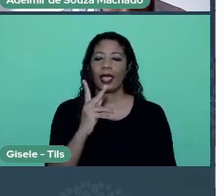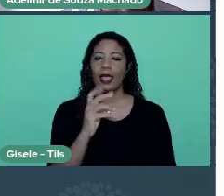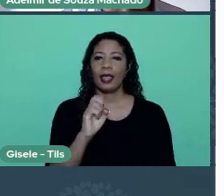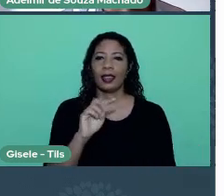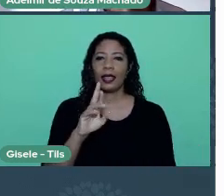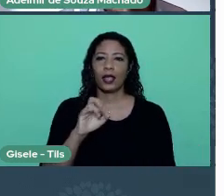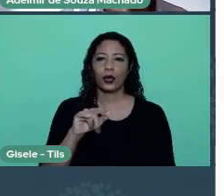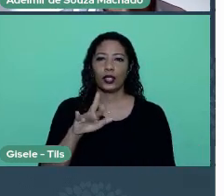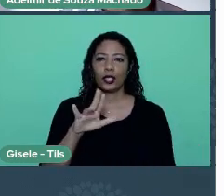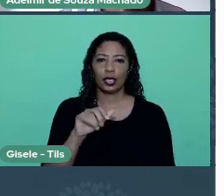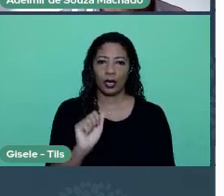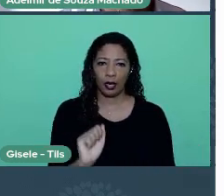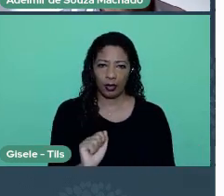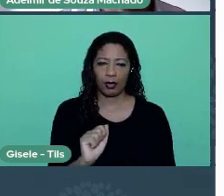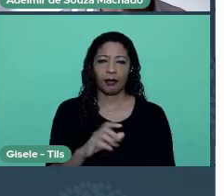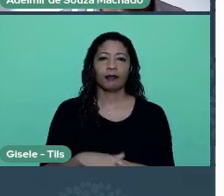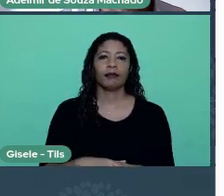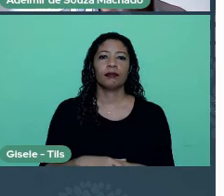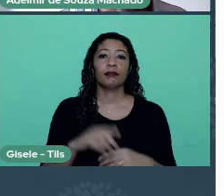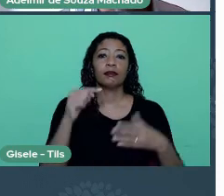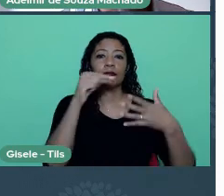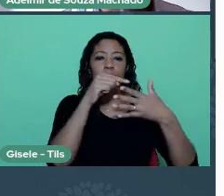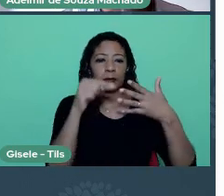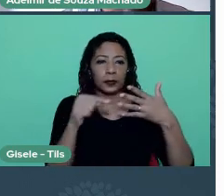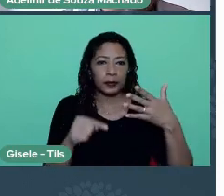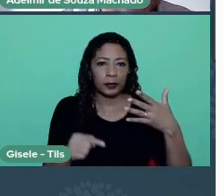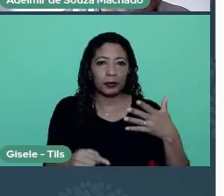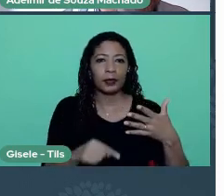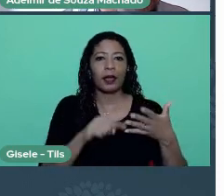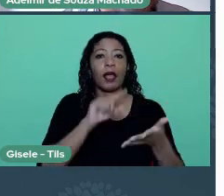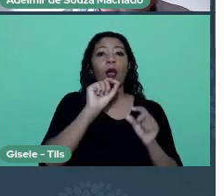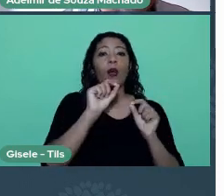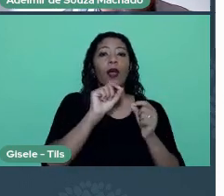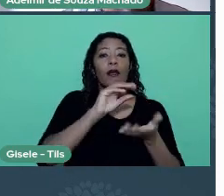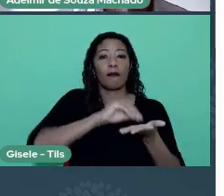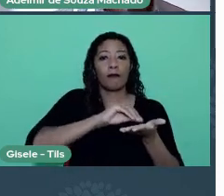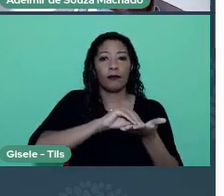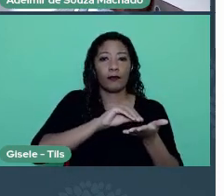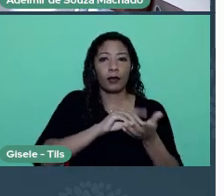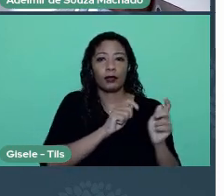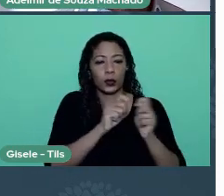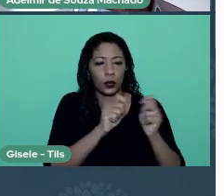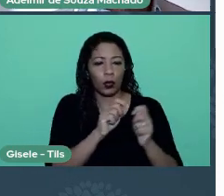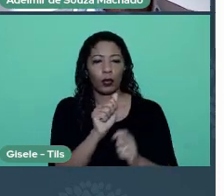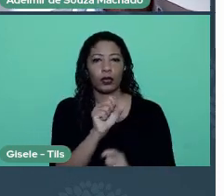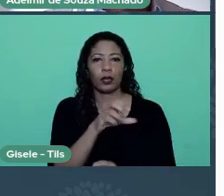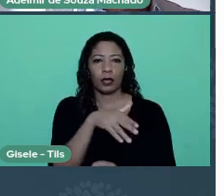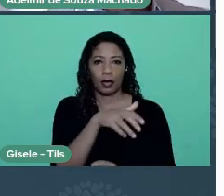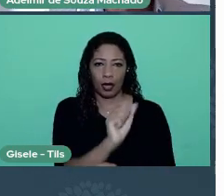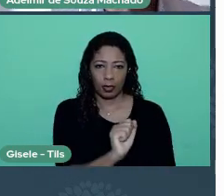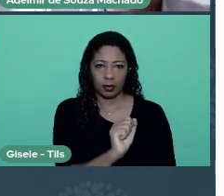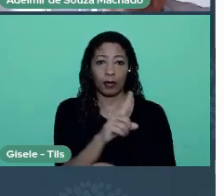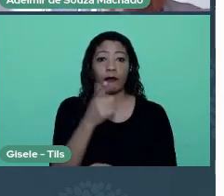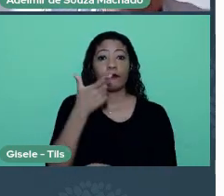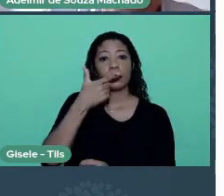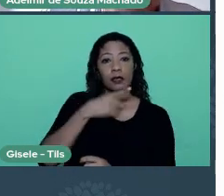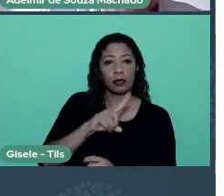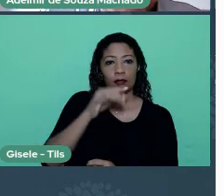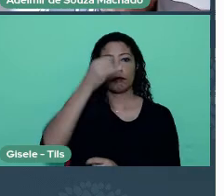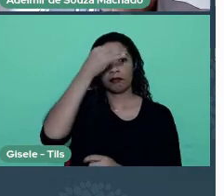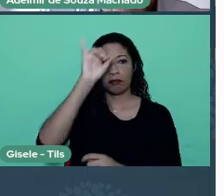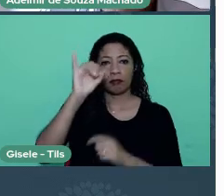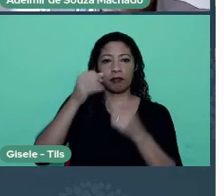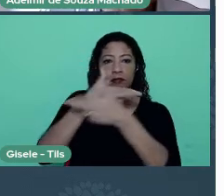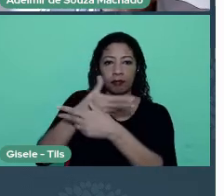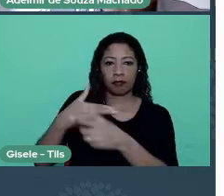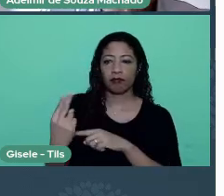são responsáveis pela ausência de controle da asma, mas eles não estão sozinhos, claro. Medidas de prevenção e terapias